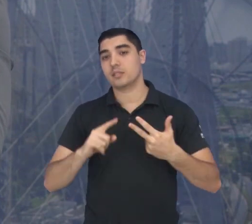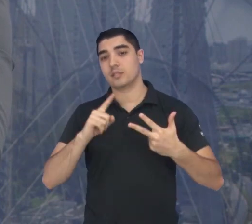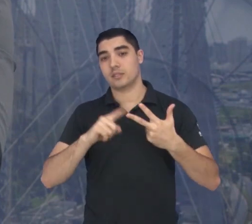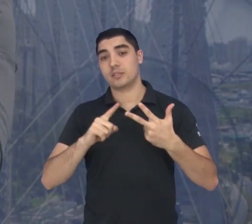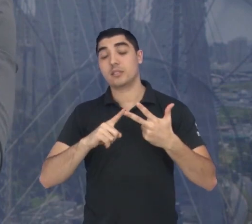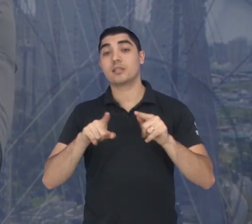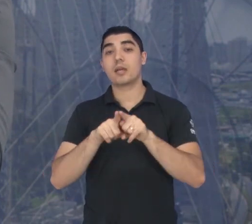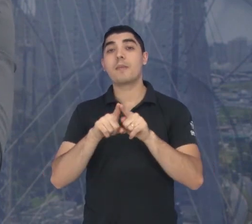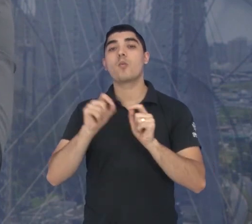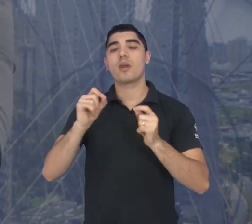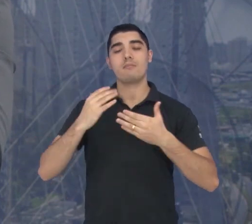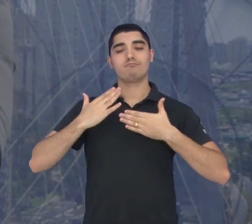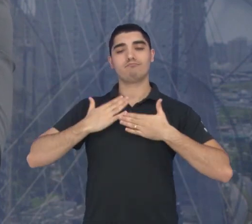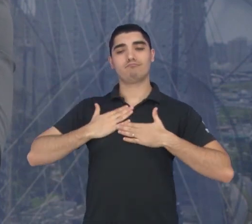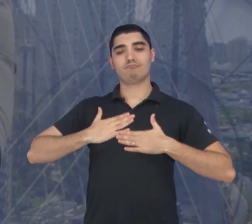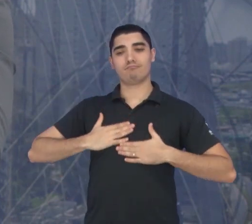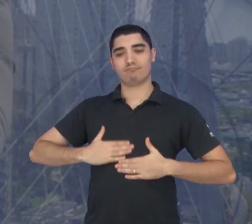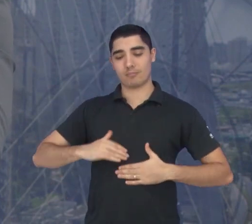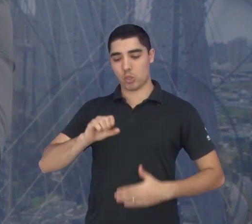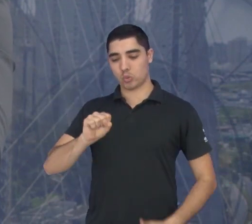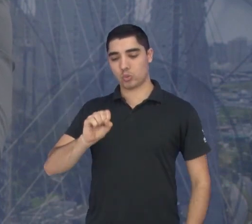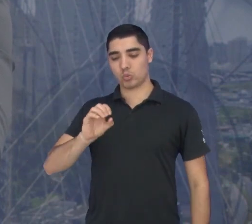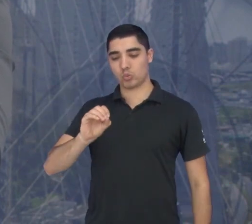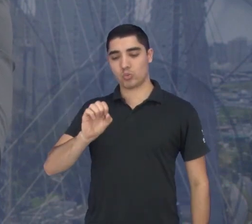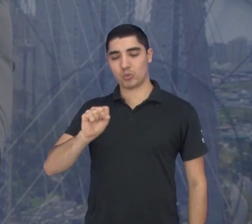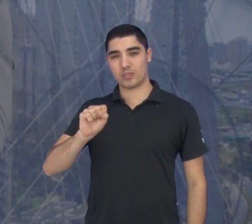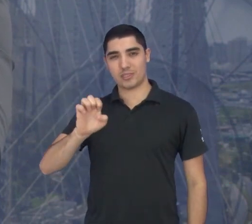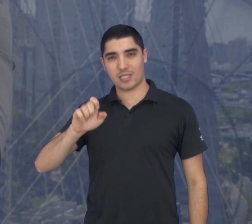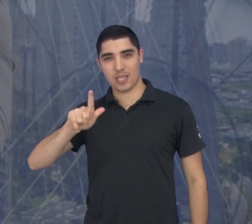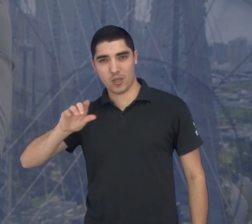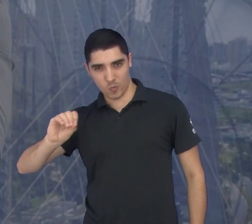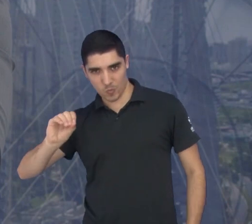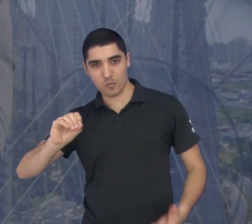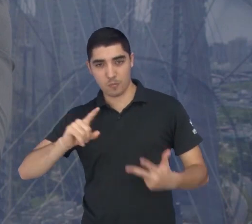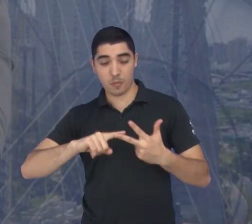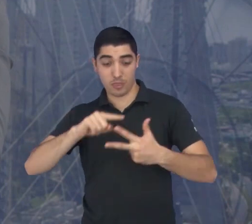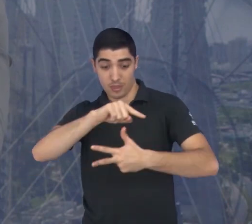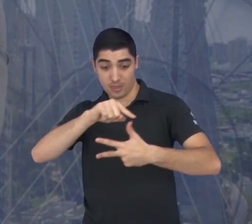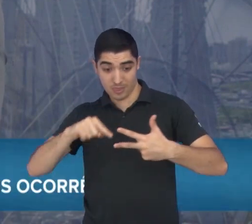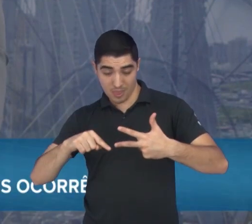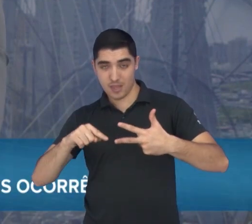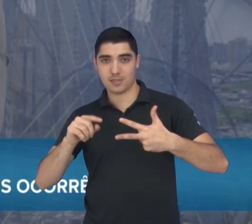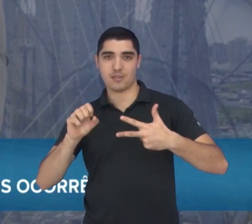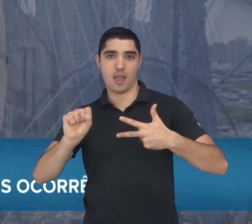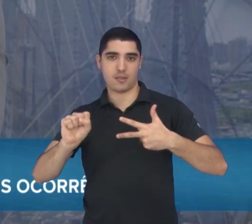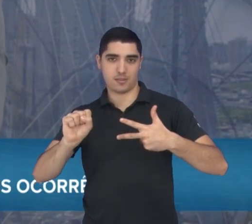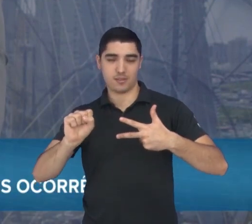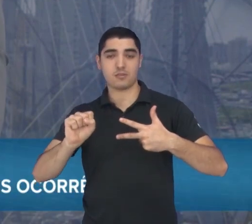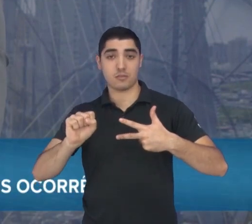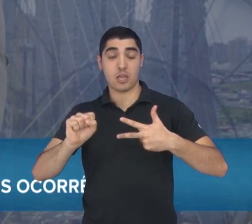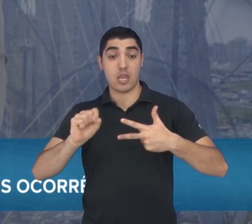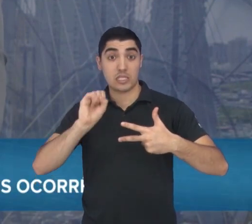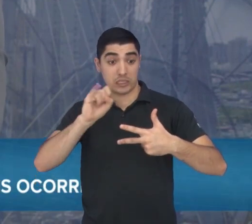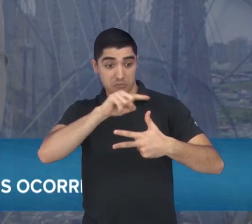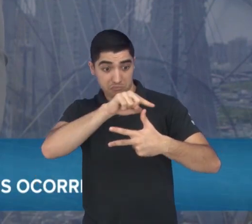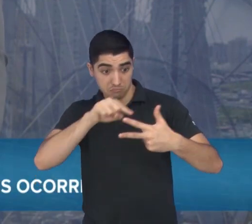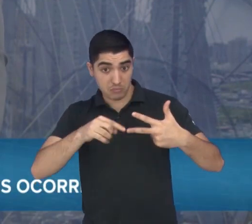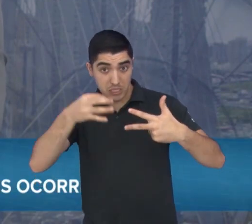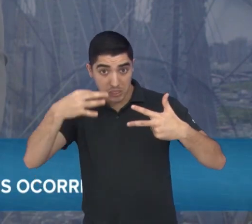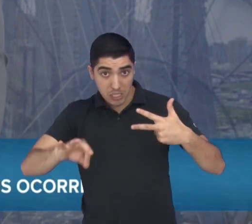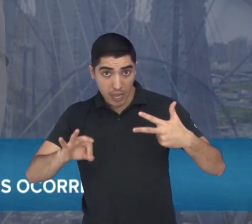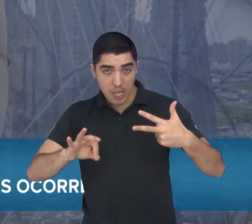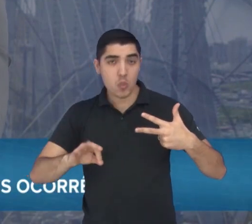sossego. A gente observando esses 3 regramentos, o condômino, o morador, ele vai saber se ele está ou não está infringindo alguma regra